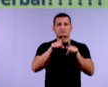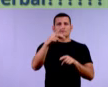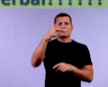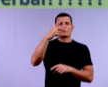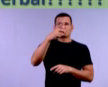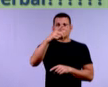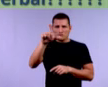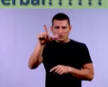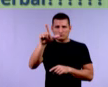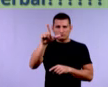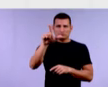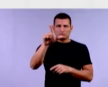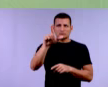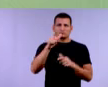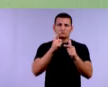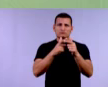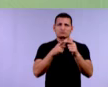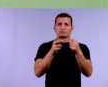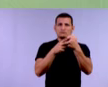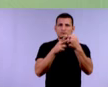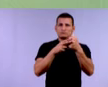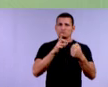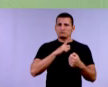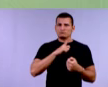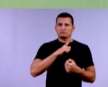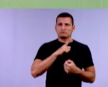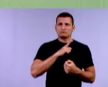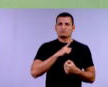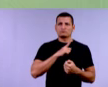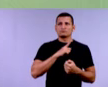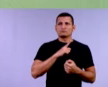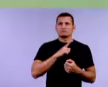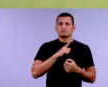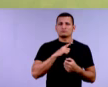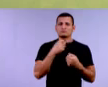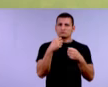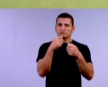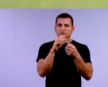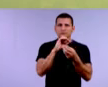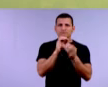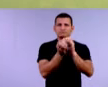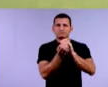o verbo tem essas três pessoas. Isso, então nós precisamos fazer esse ajuste